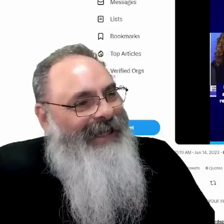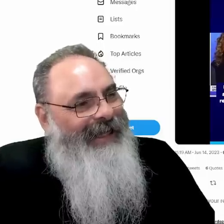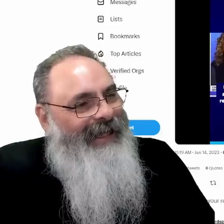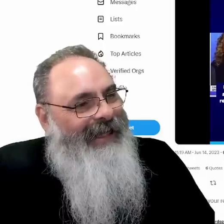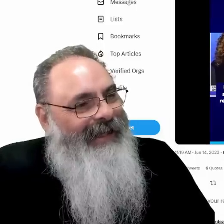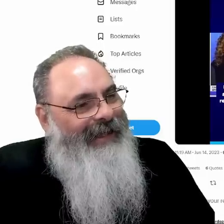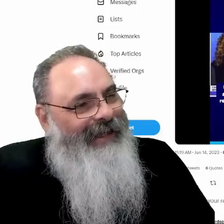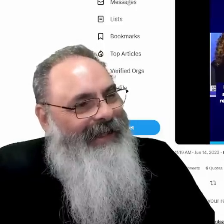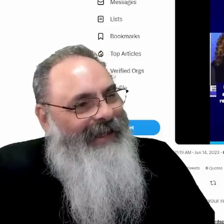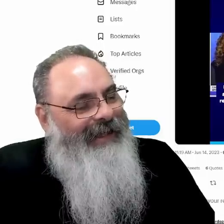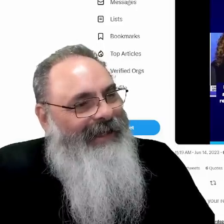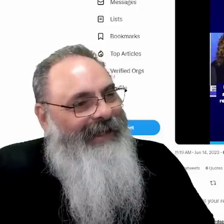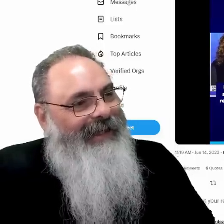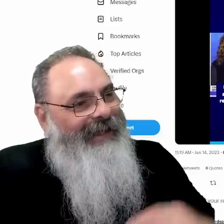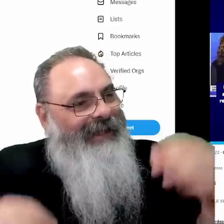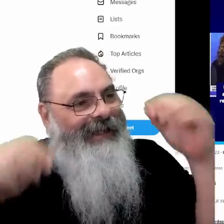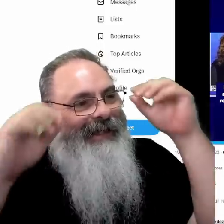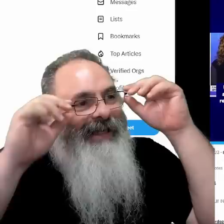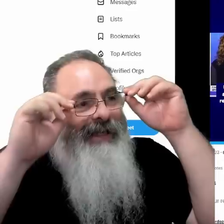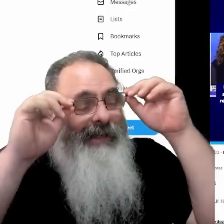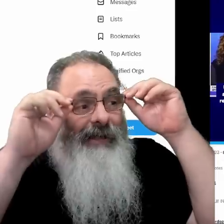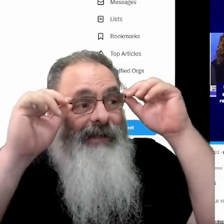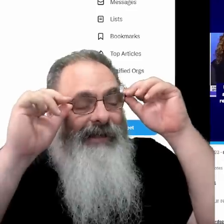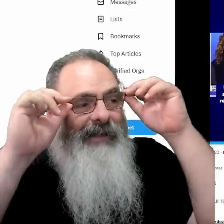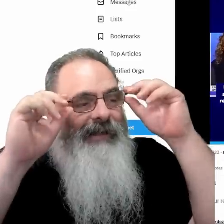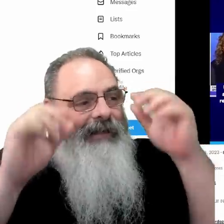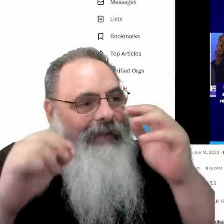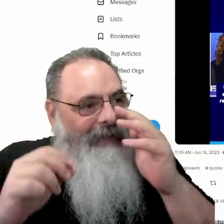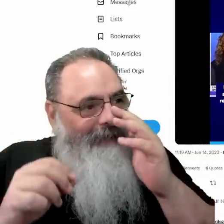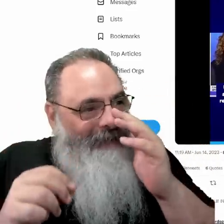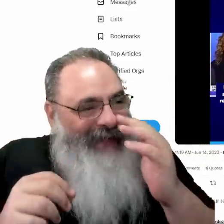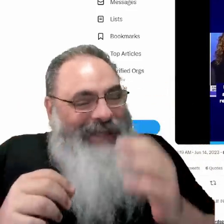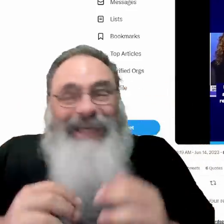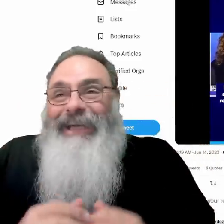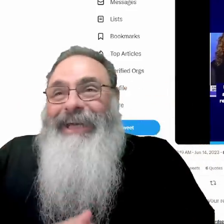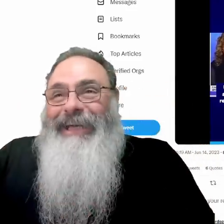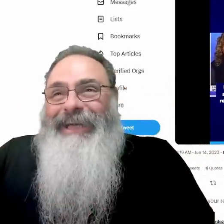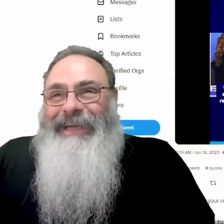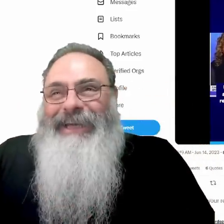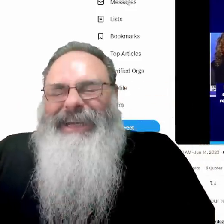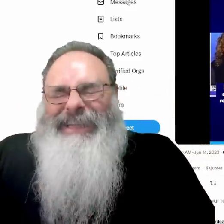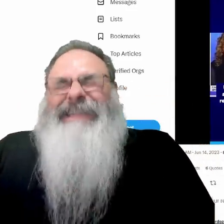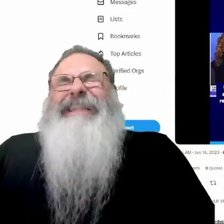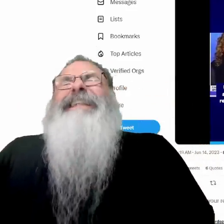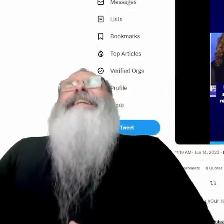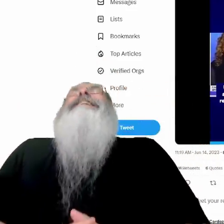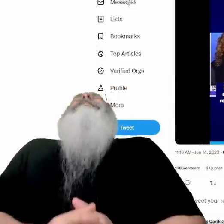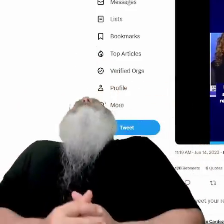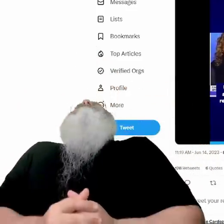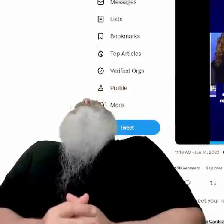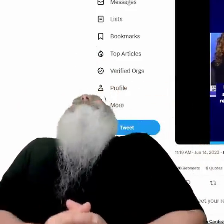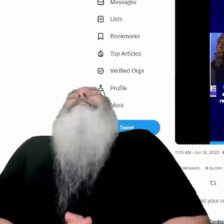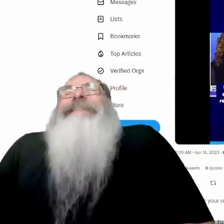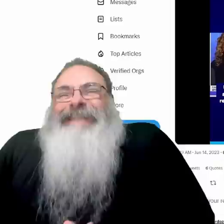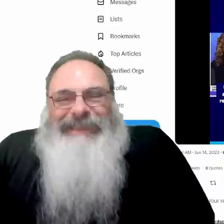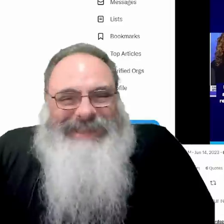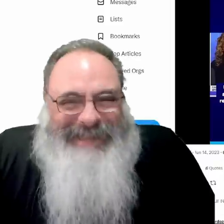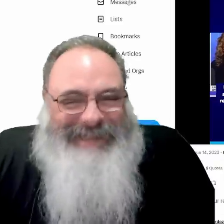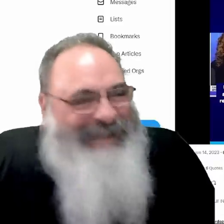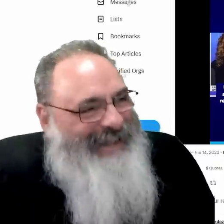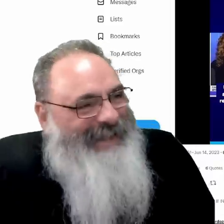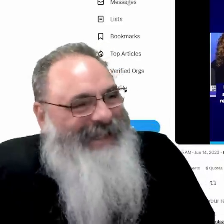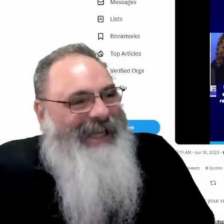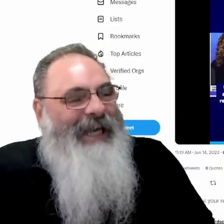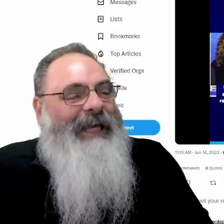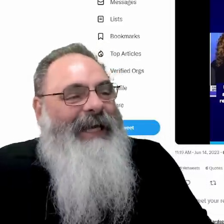e os números que estão saindo da Live do Lula não chegam a isso não falam em 6.000 simultâneos Da onde você tirou esse